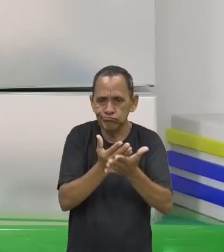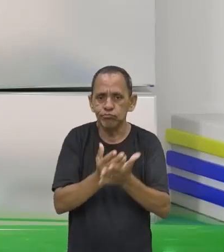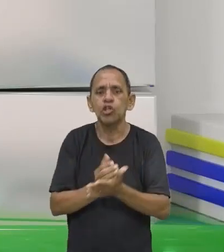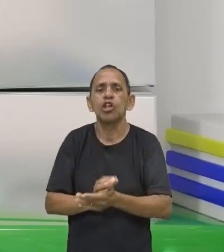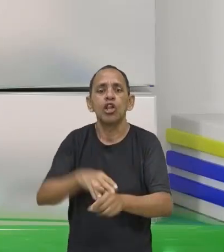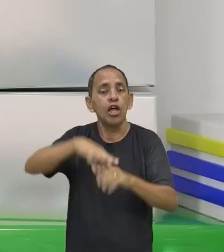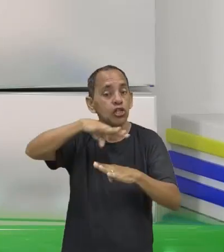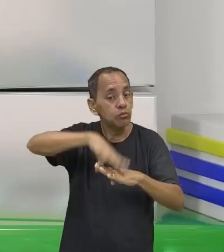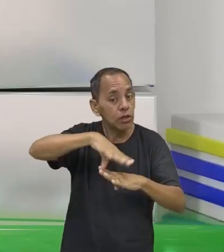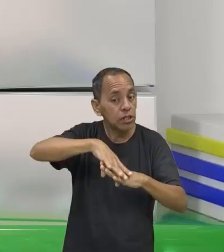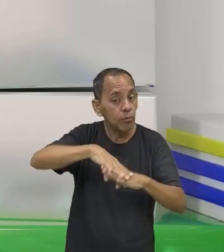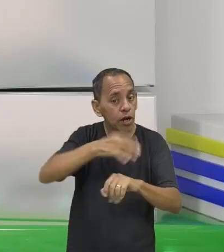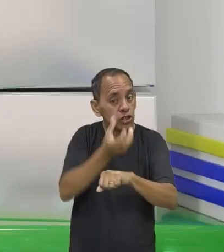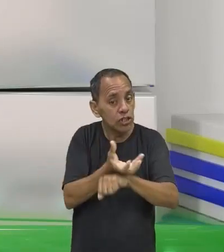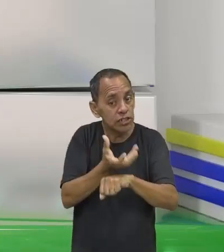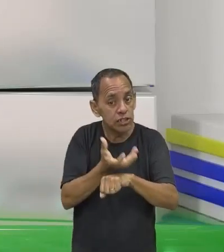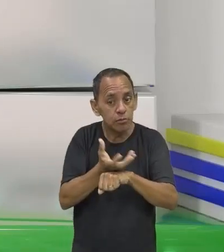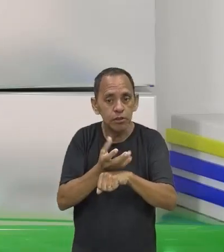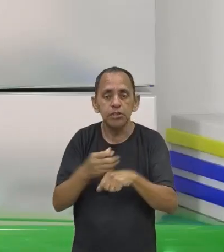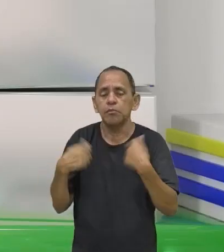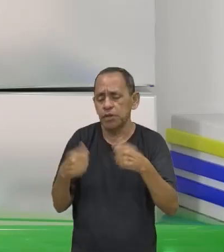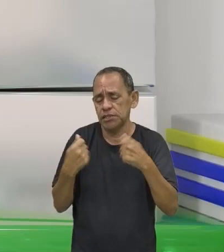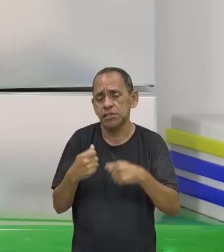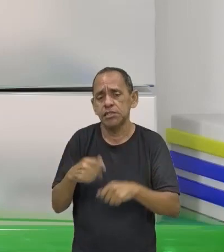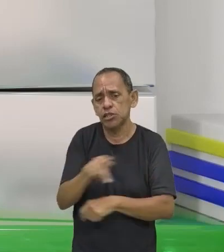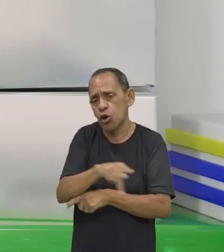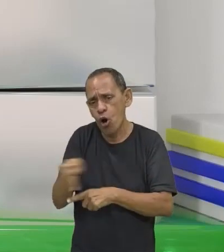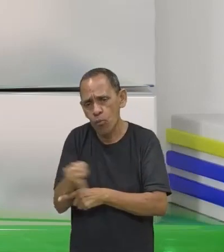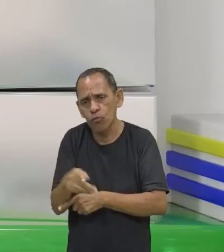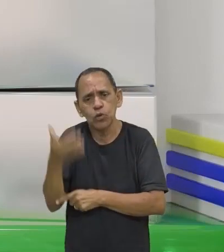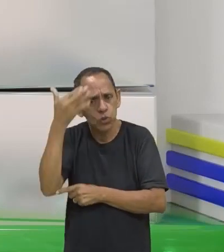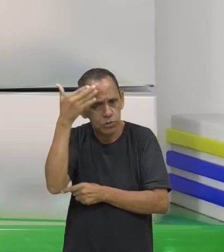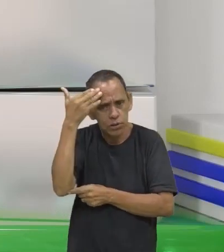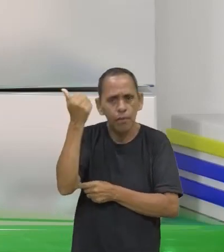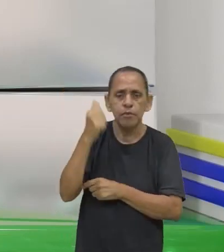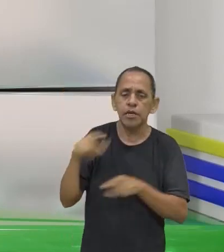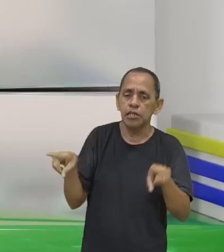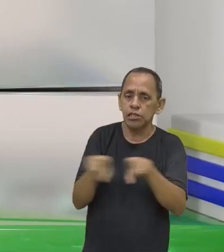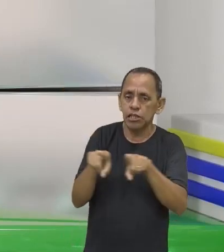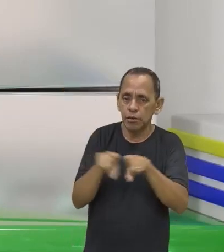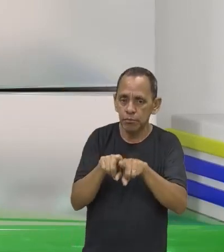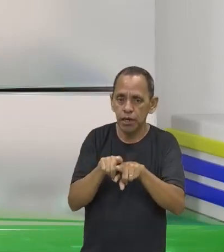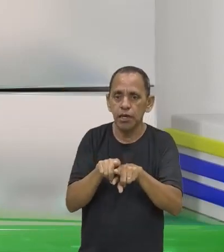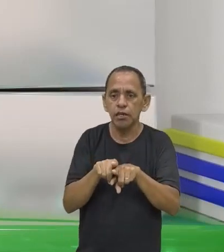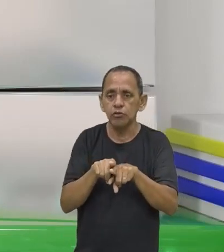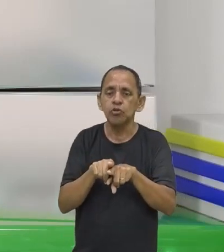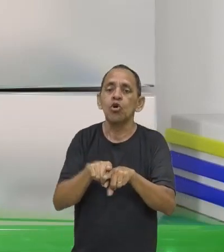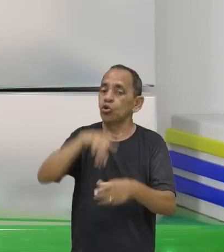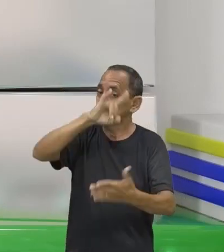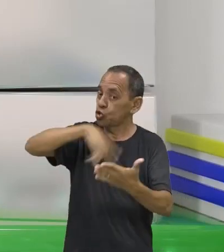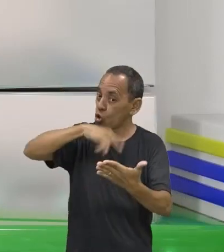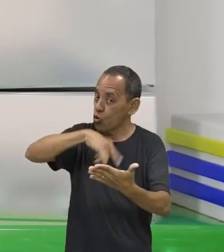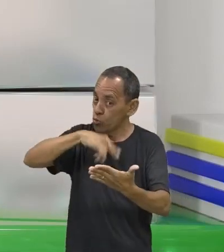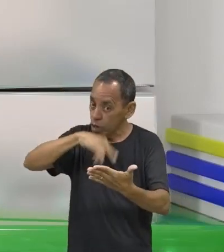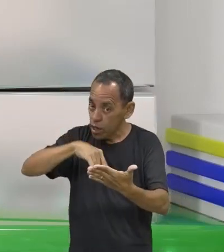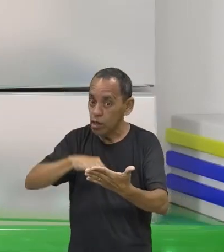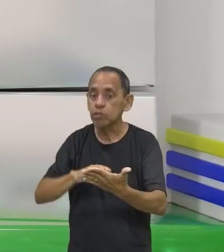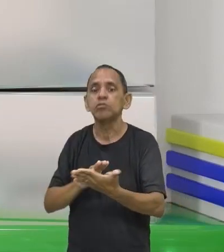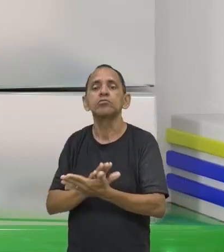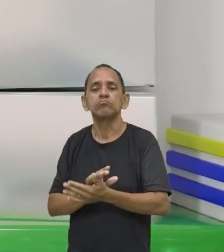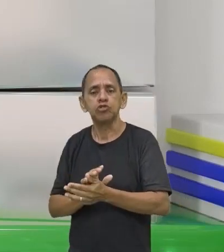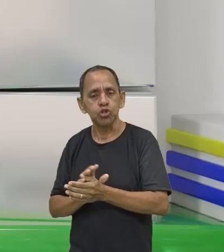no CSA e vai aparecer no plano de aula dele. Porque, de fato, eles se complementam. Por isso que você não pode deixar de